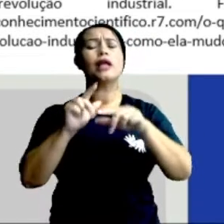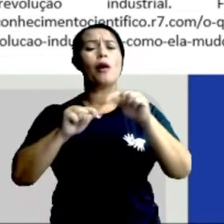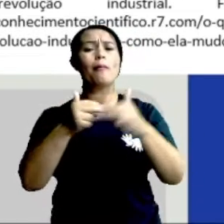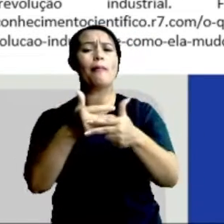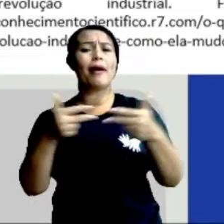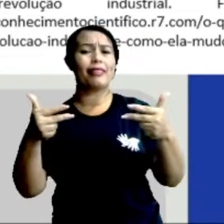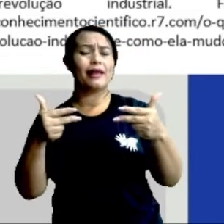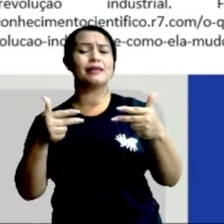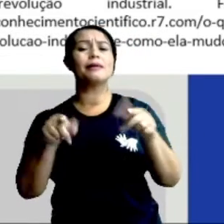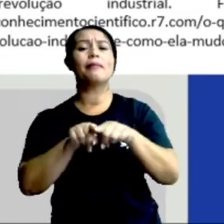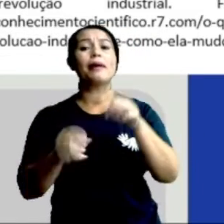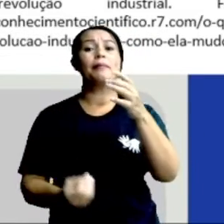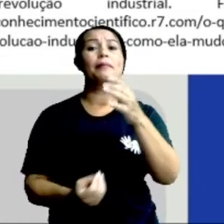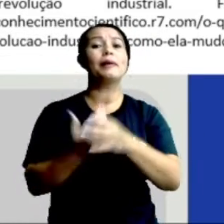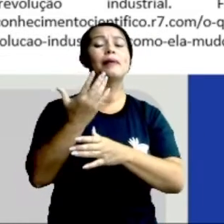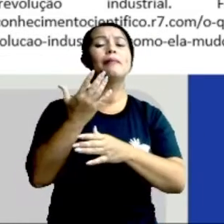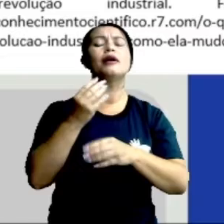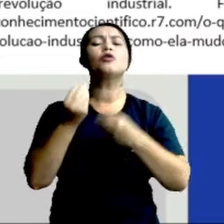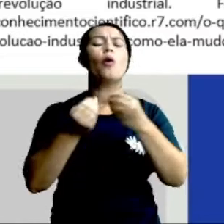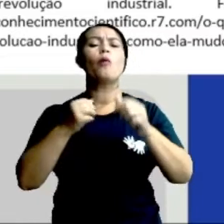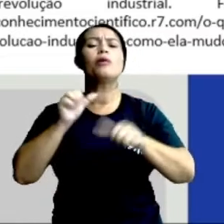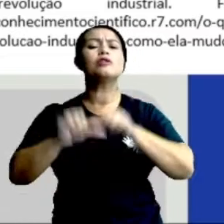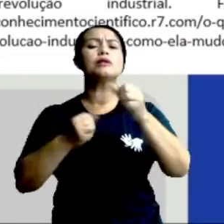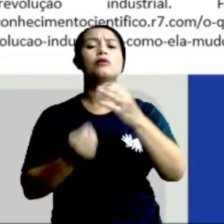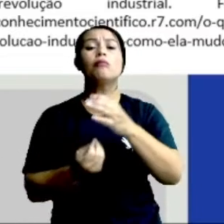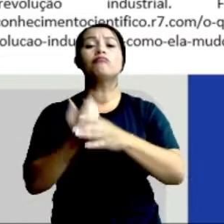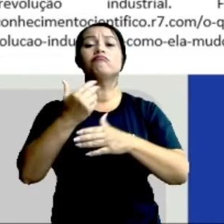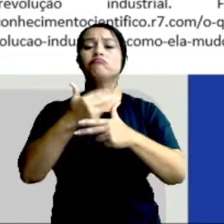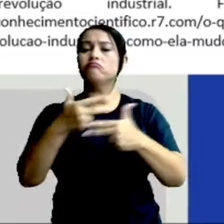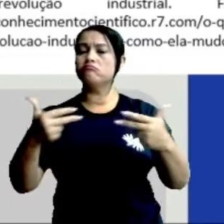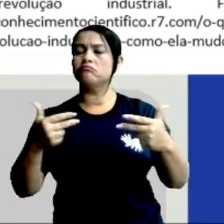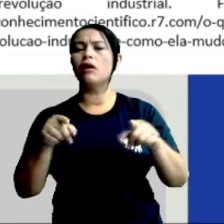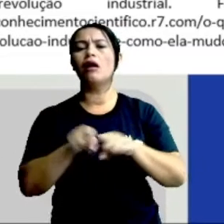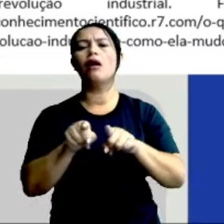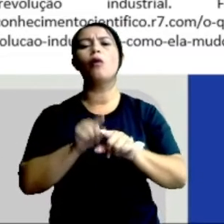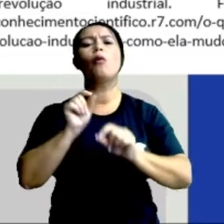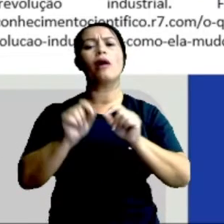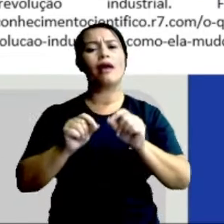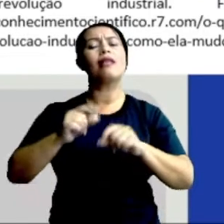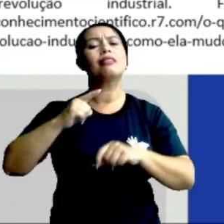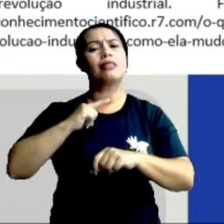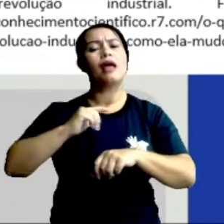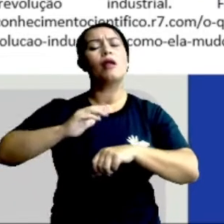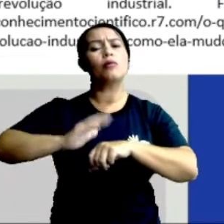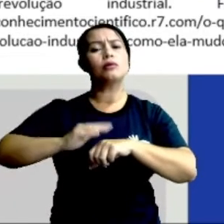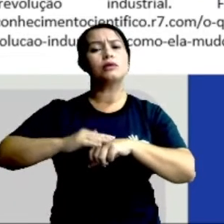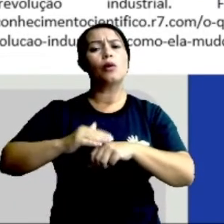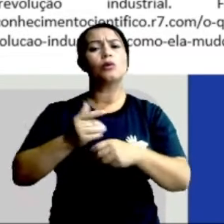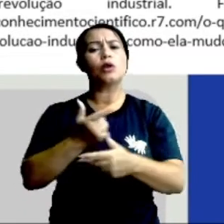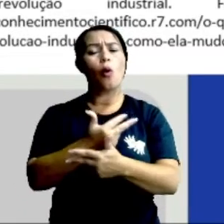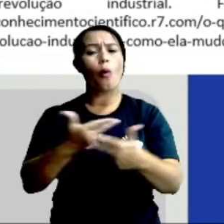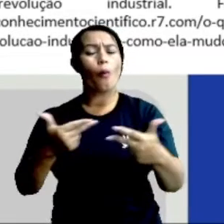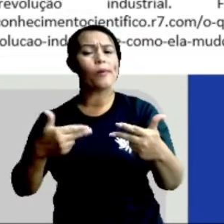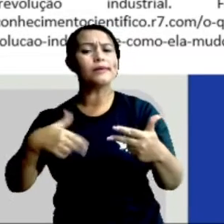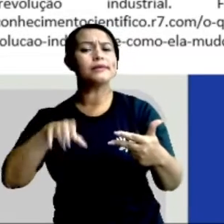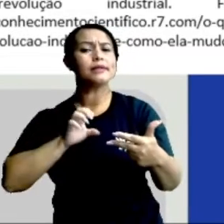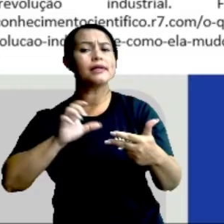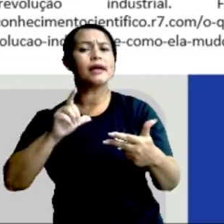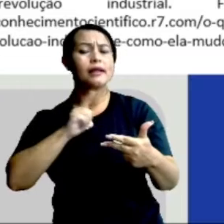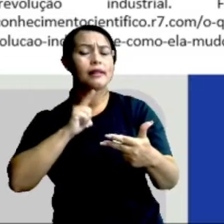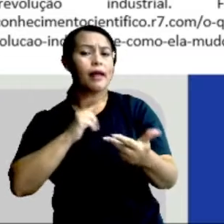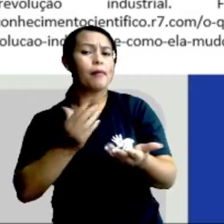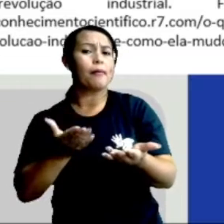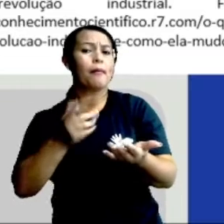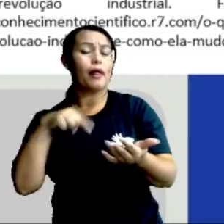matérias-primas. E o beneficiamento ou a transformação dessas matérias-primas visam a produção de um bem, de um produto que vai ser consumido direto